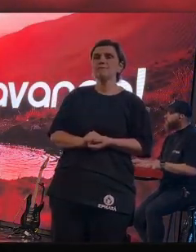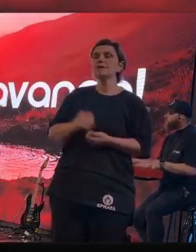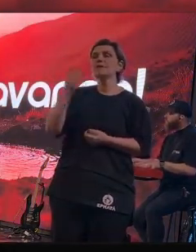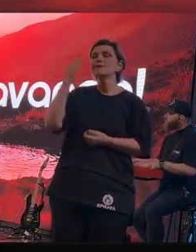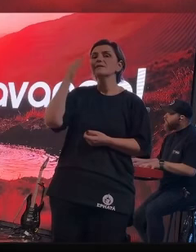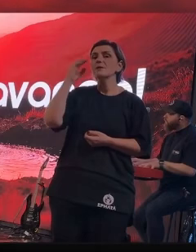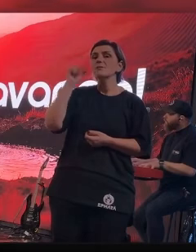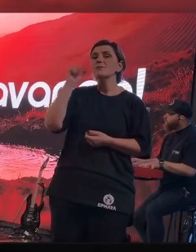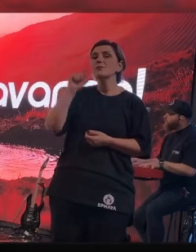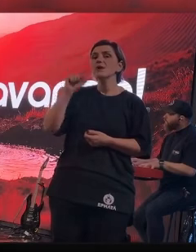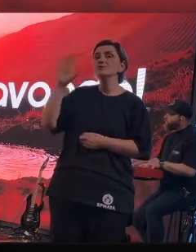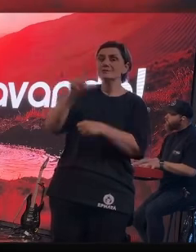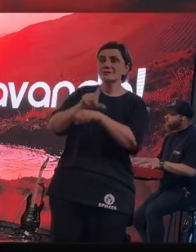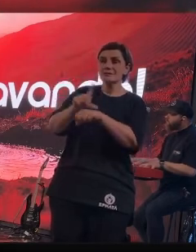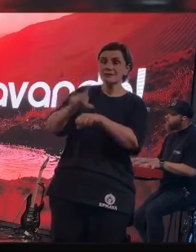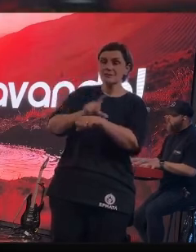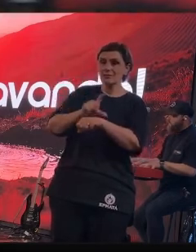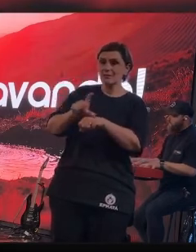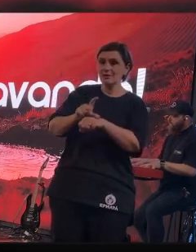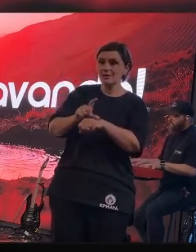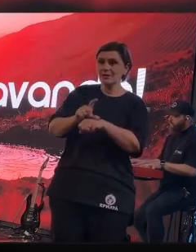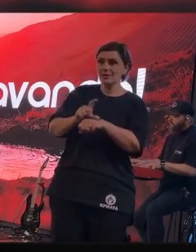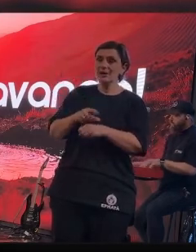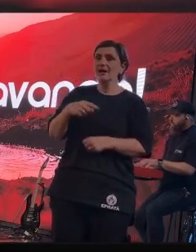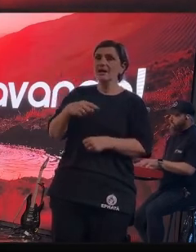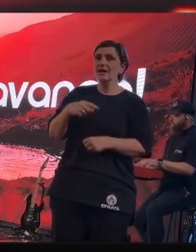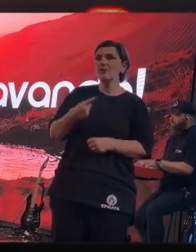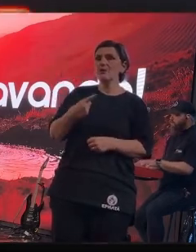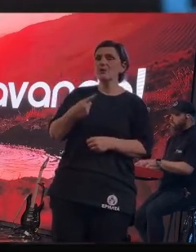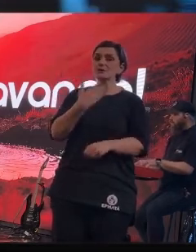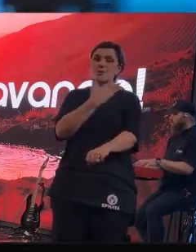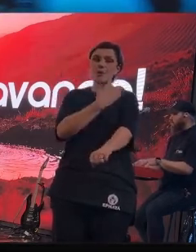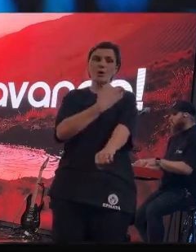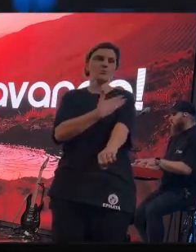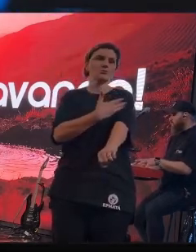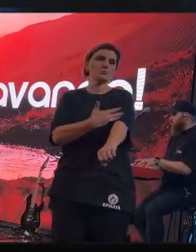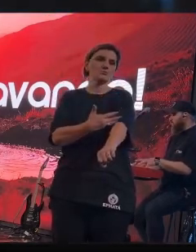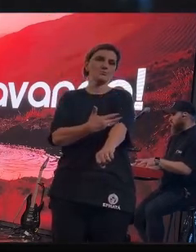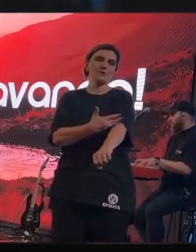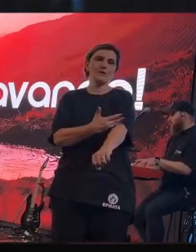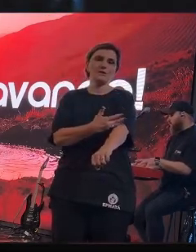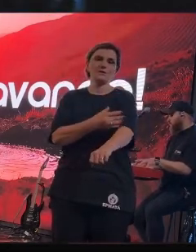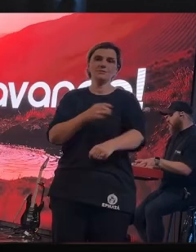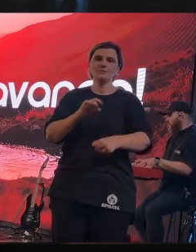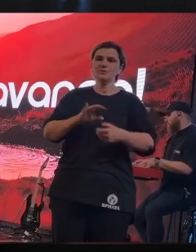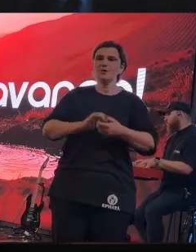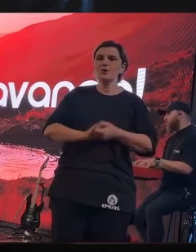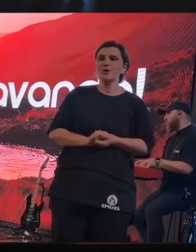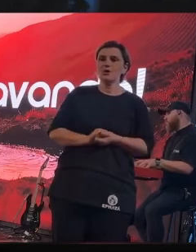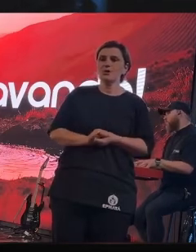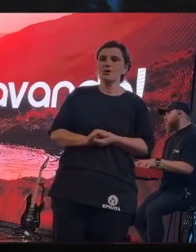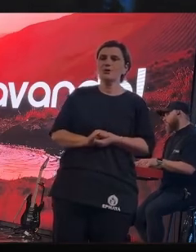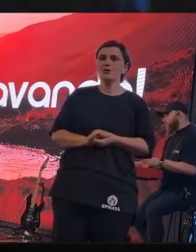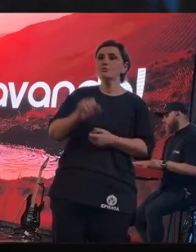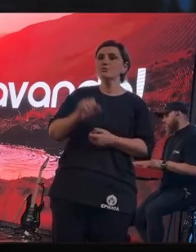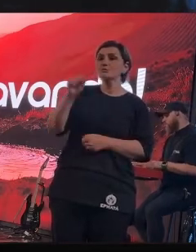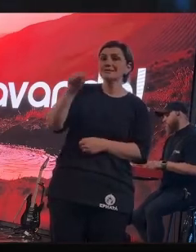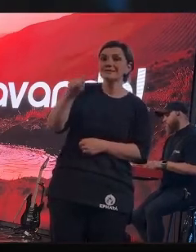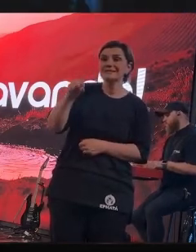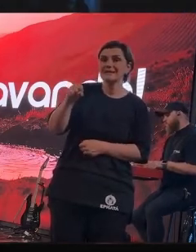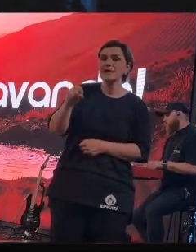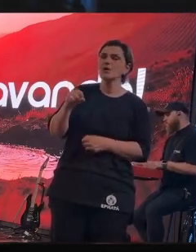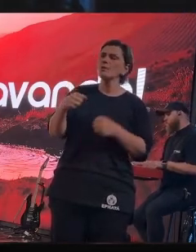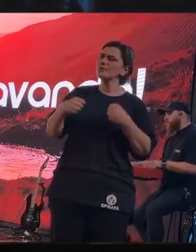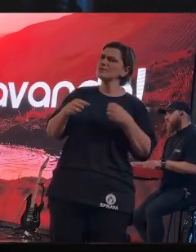Sabe o que é que acontece, Lagoinha? É que a gente está acostumado só com os sims de Deus. Agora eu preciso te fazer